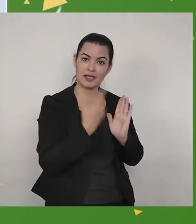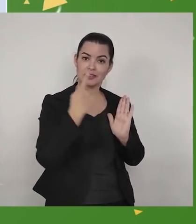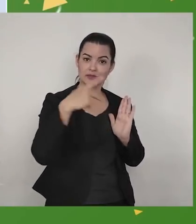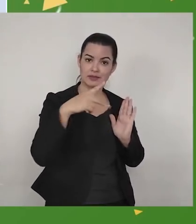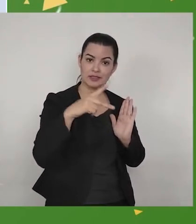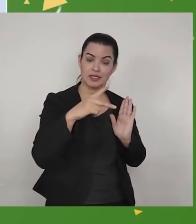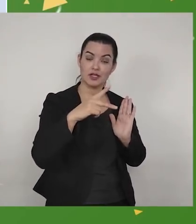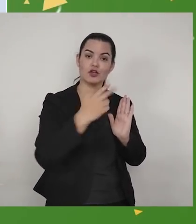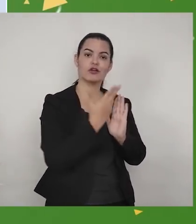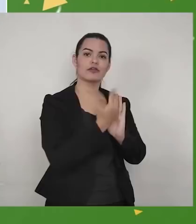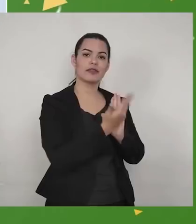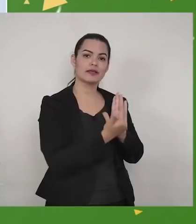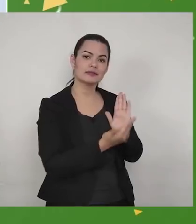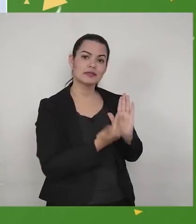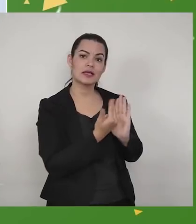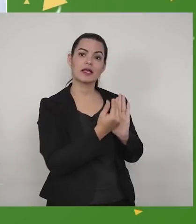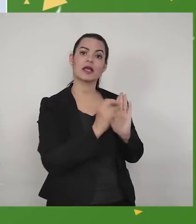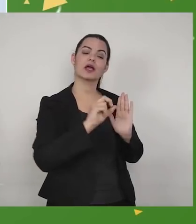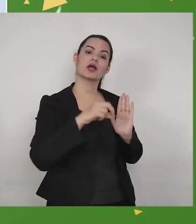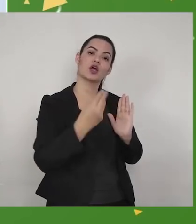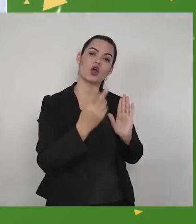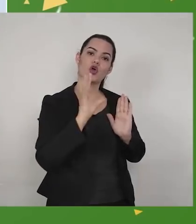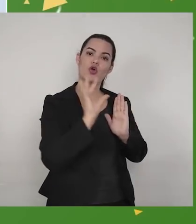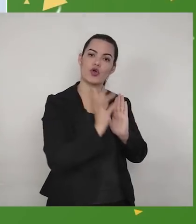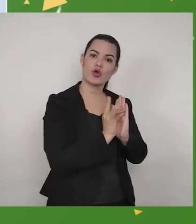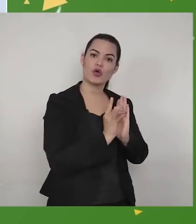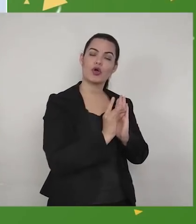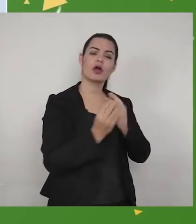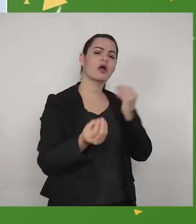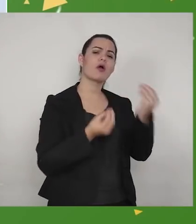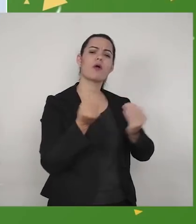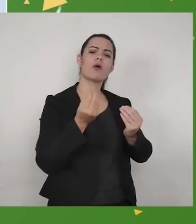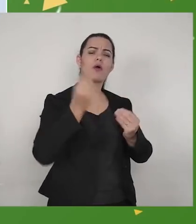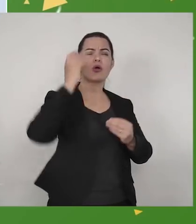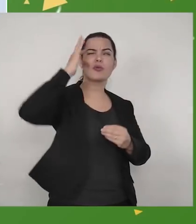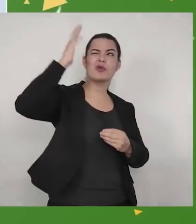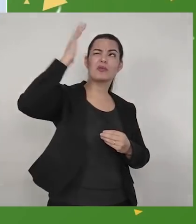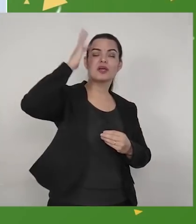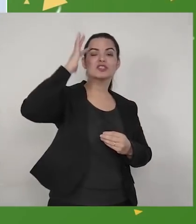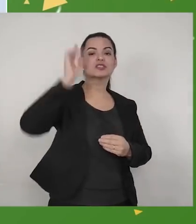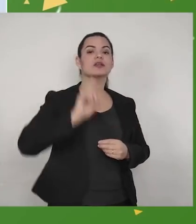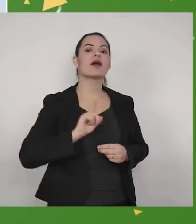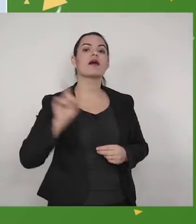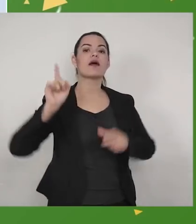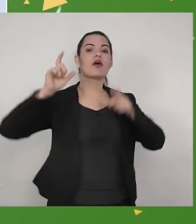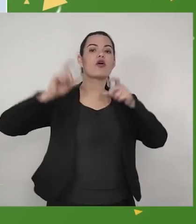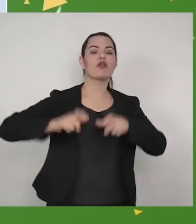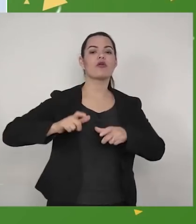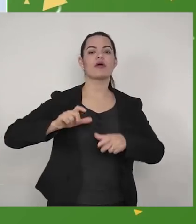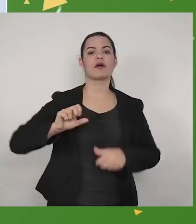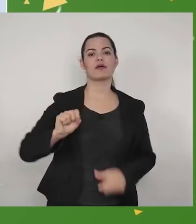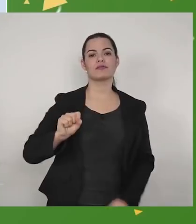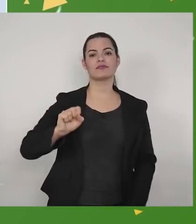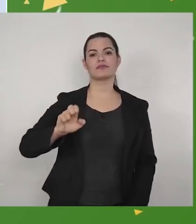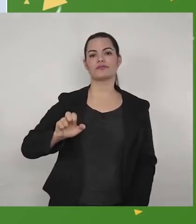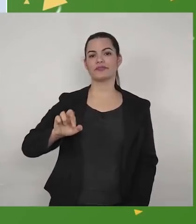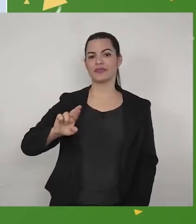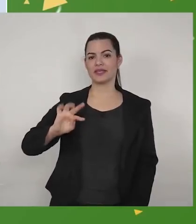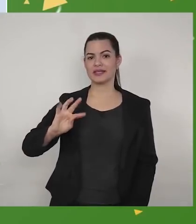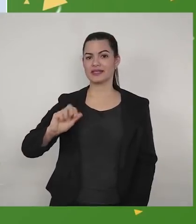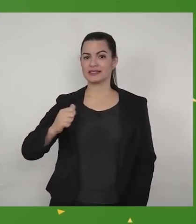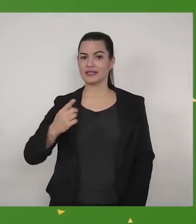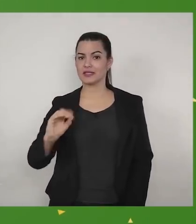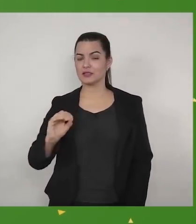uma imagem como você imagina que é o sertão nordestino. E o que